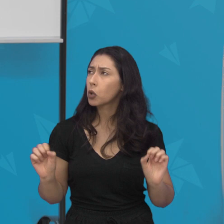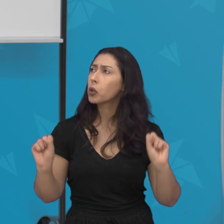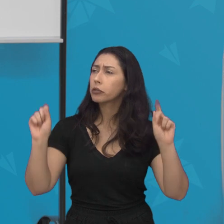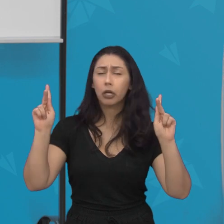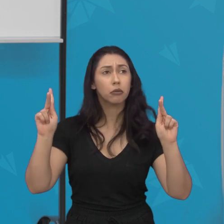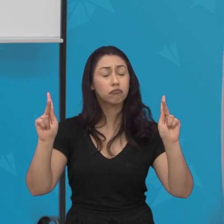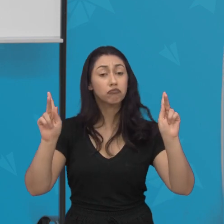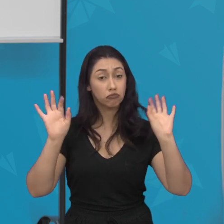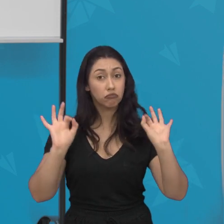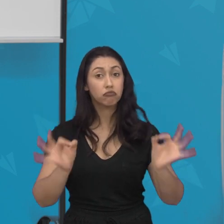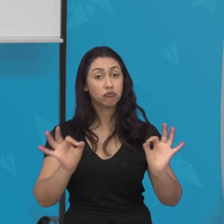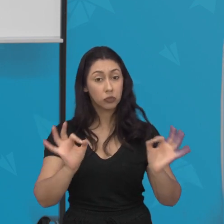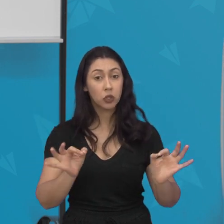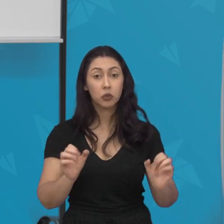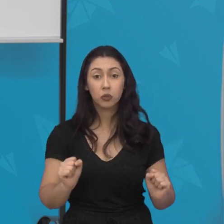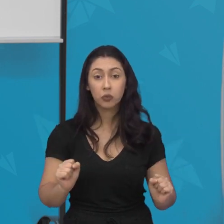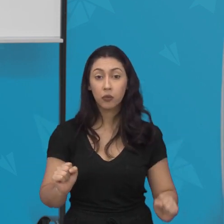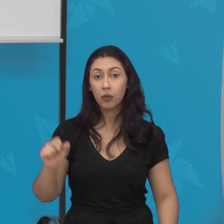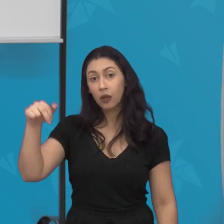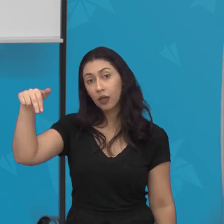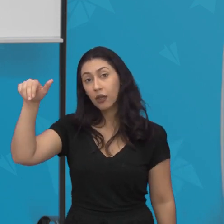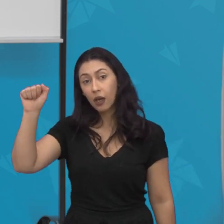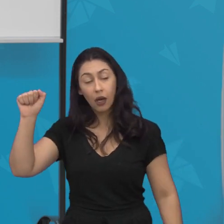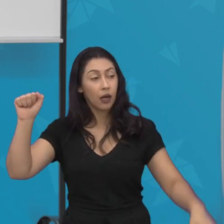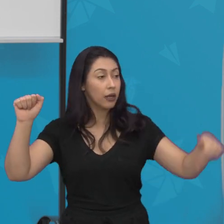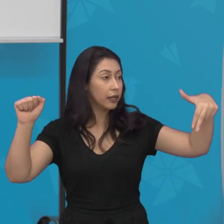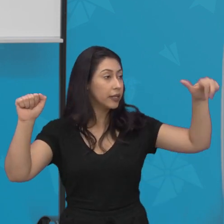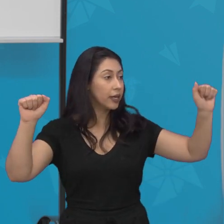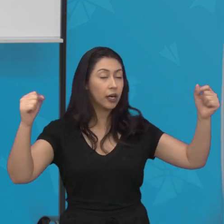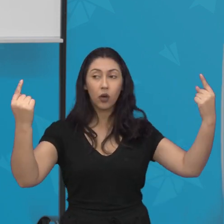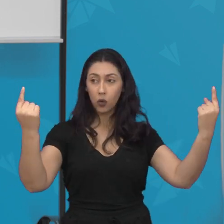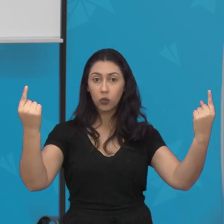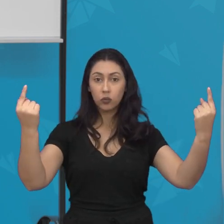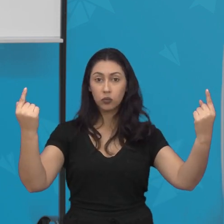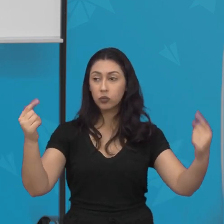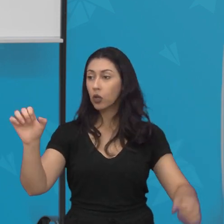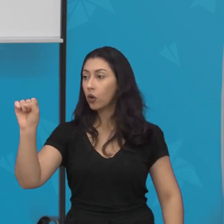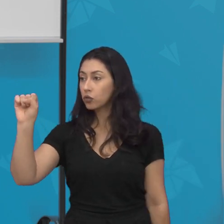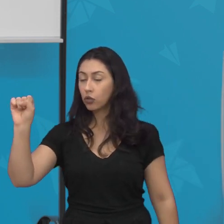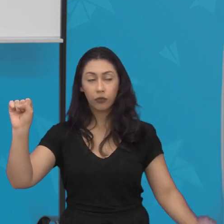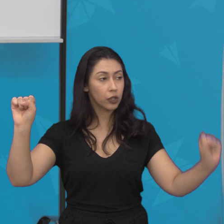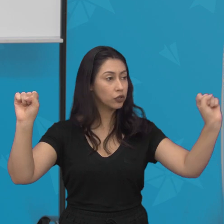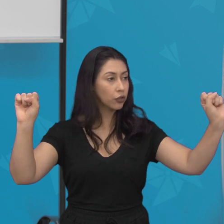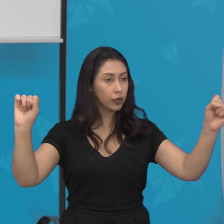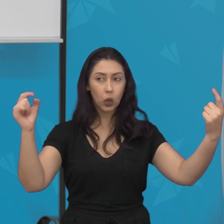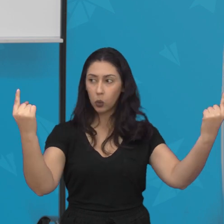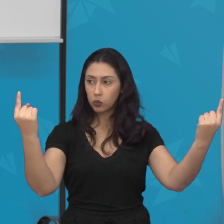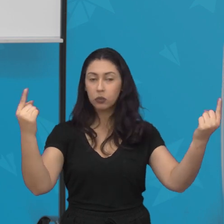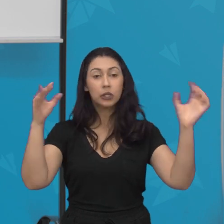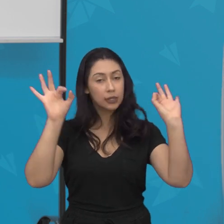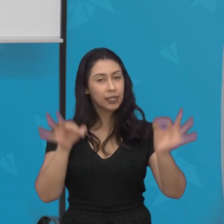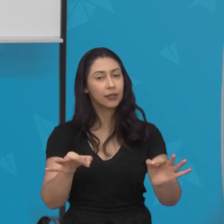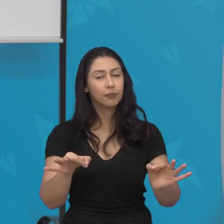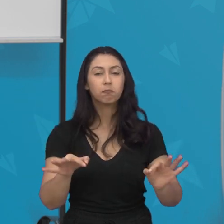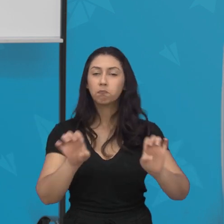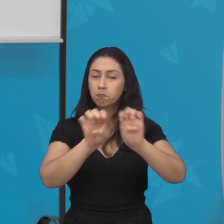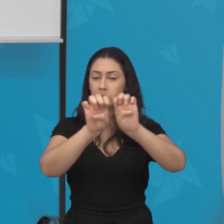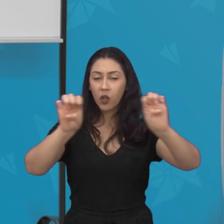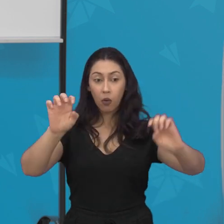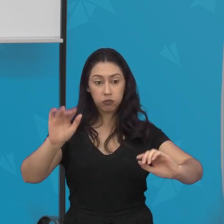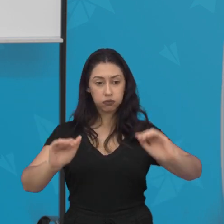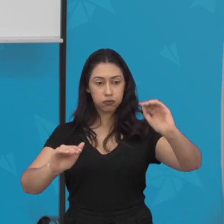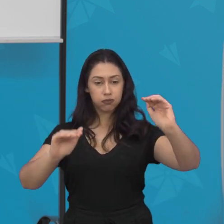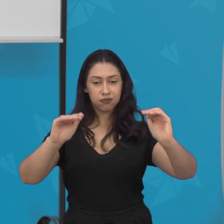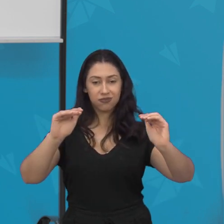4 aqui. Ok. Um Na aqui, um Na ali. Um enxofre aqui, outro enxofre lá. Tranquilo? Então, aparentemente,